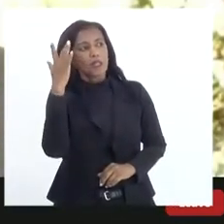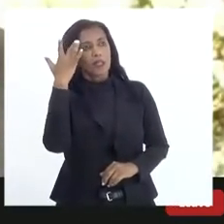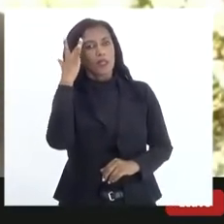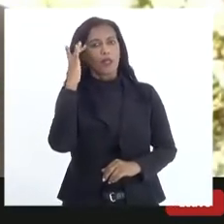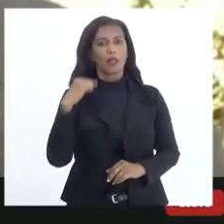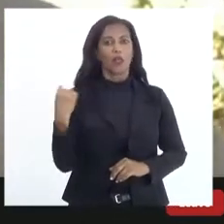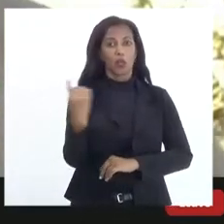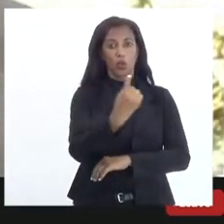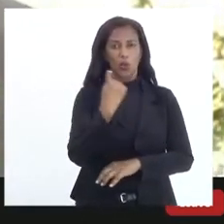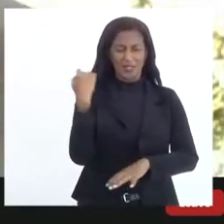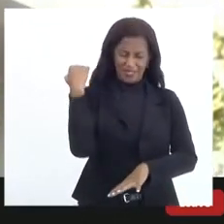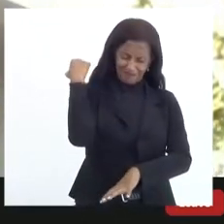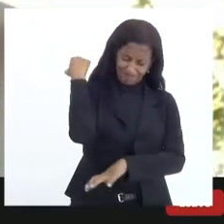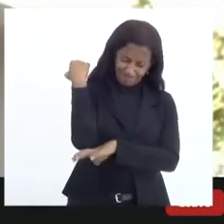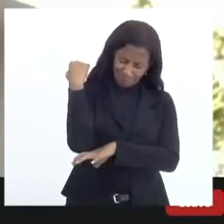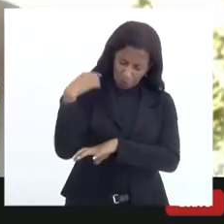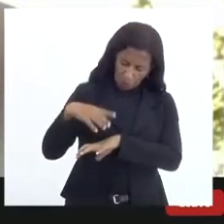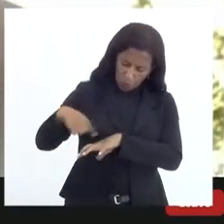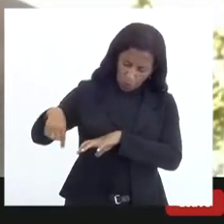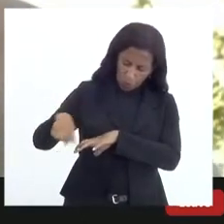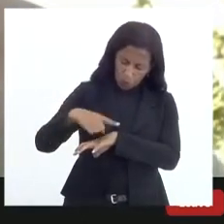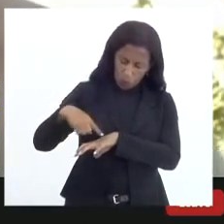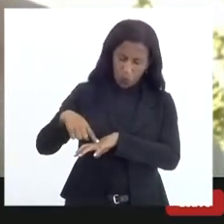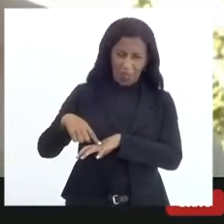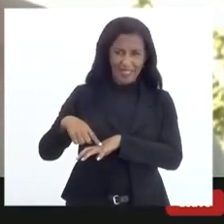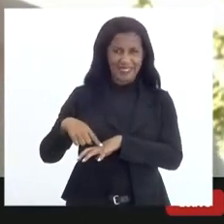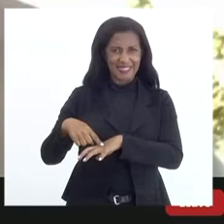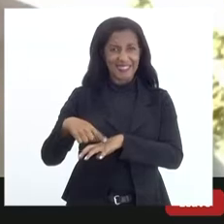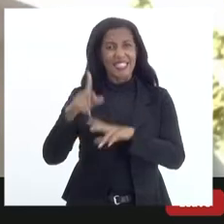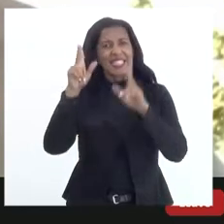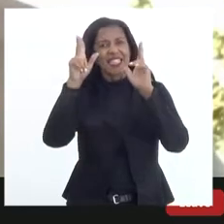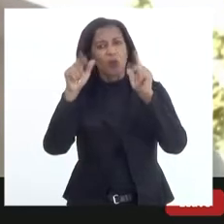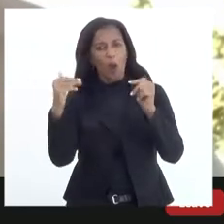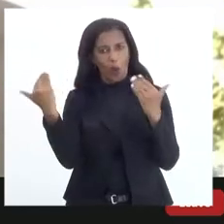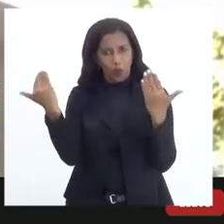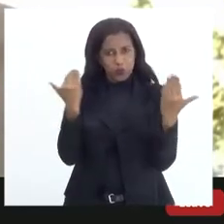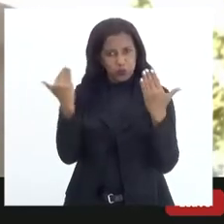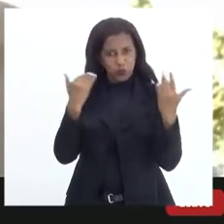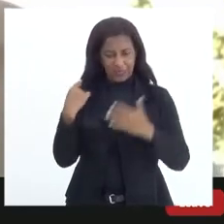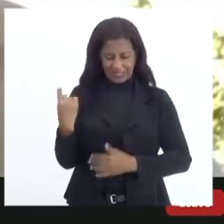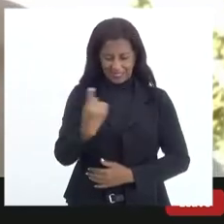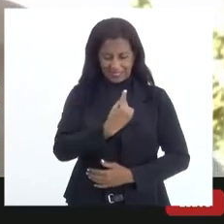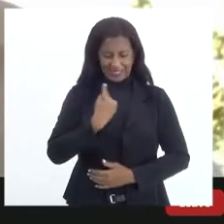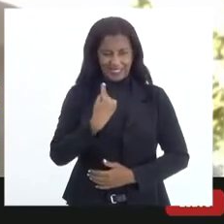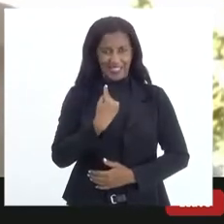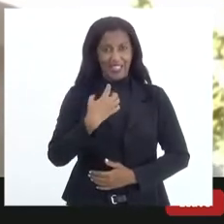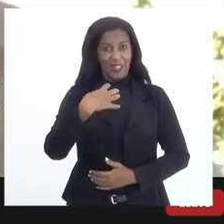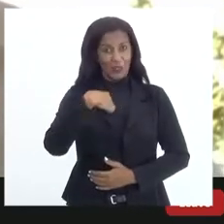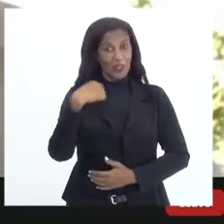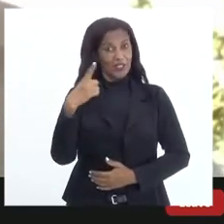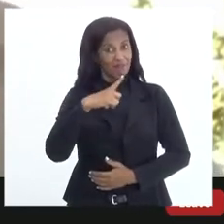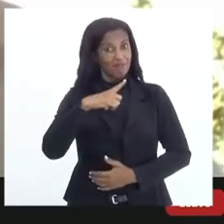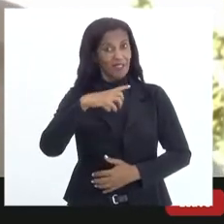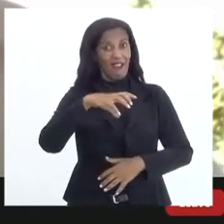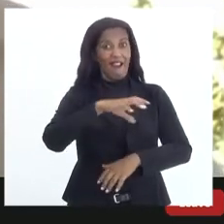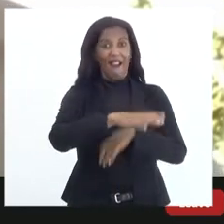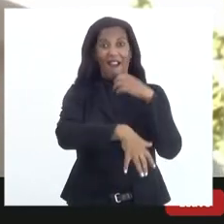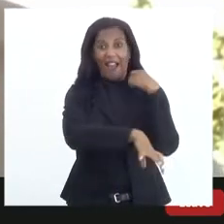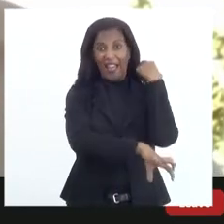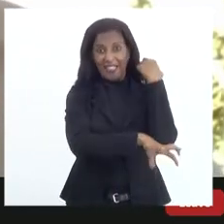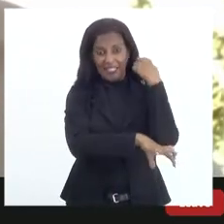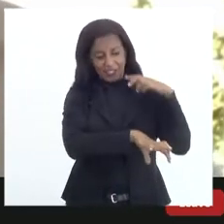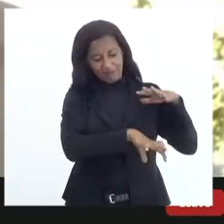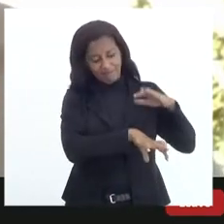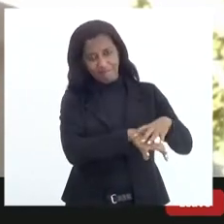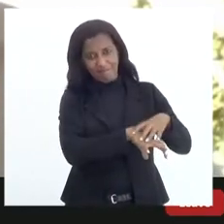as nossas raízes, elas não conseguem ser arrancadas pelo preconceito religioso.